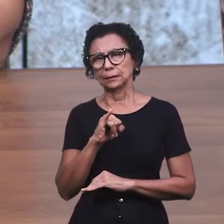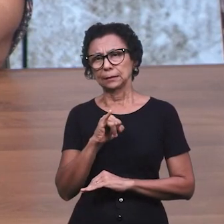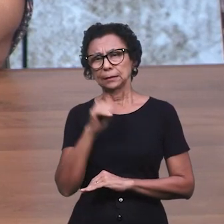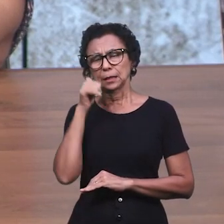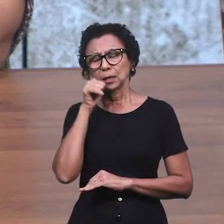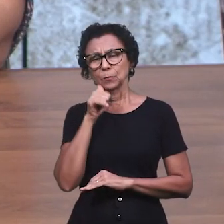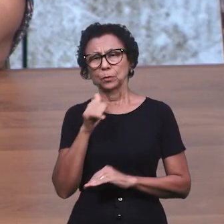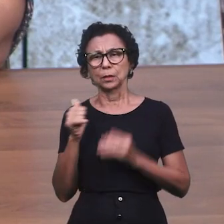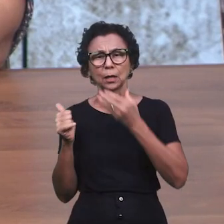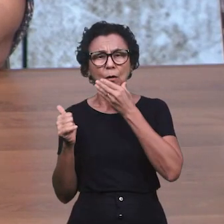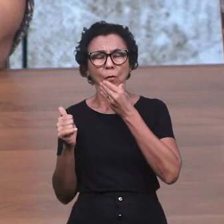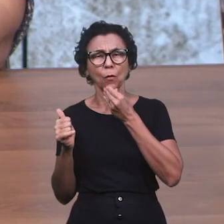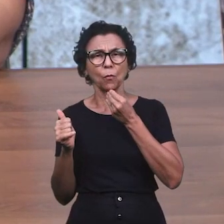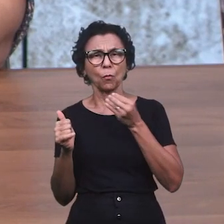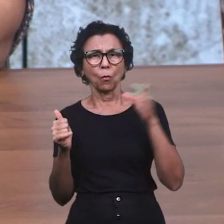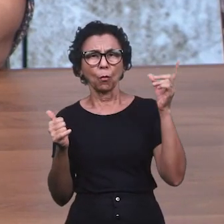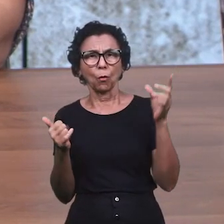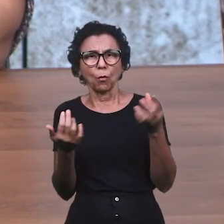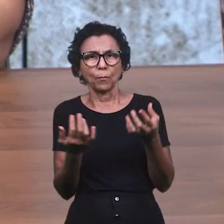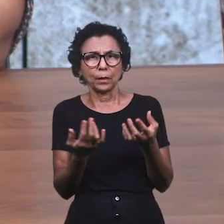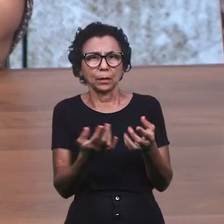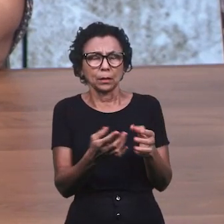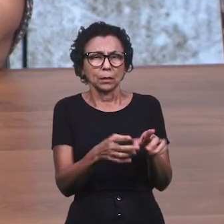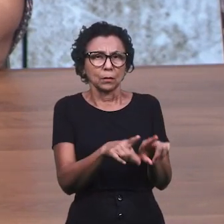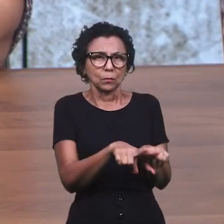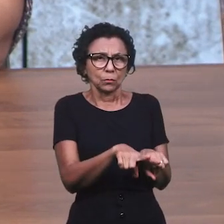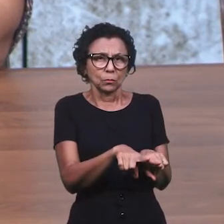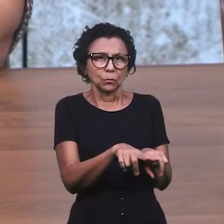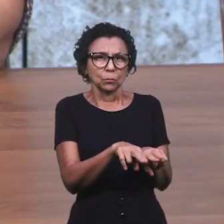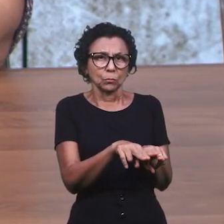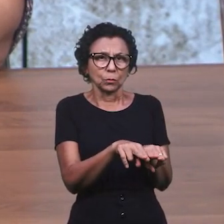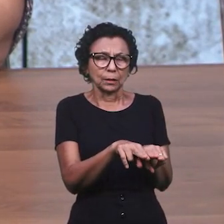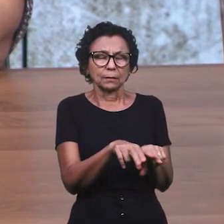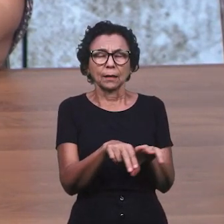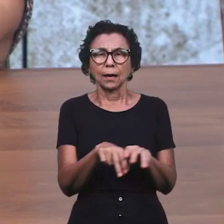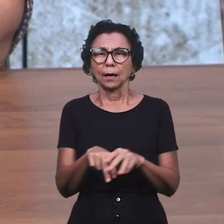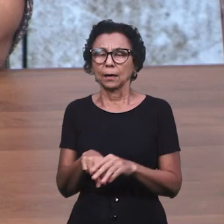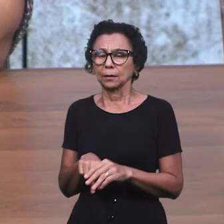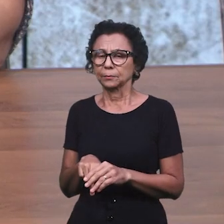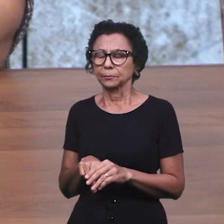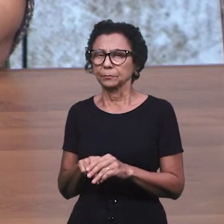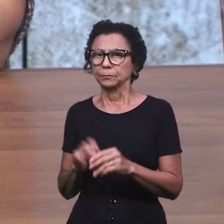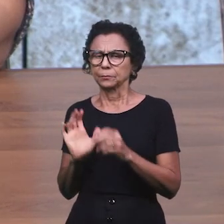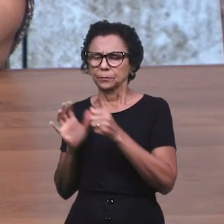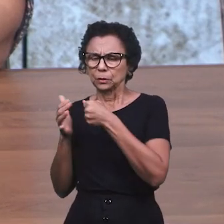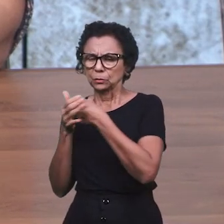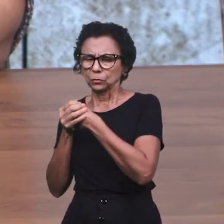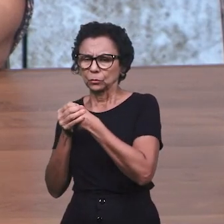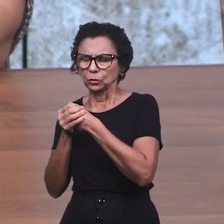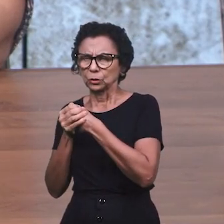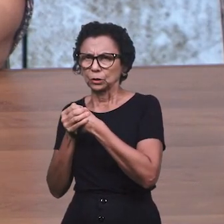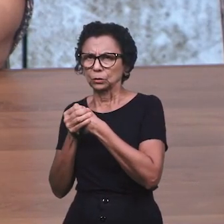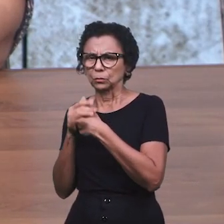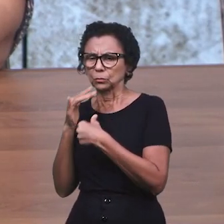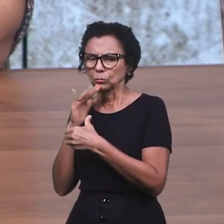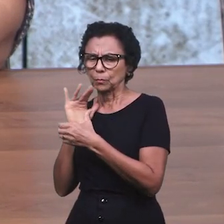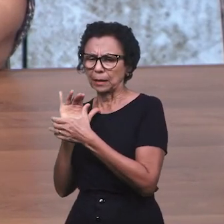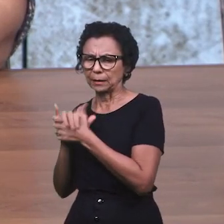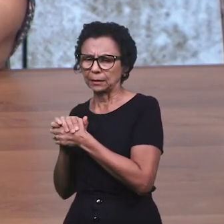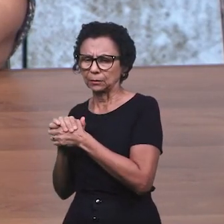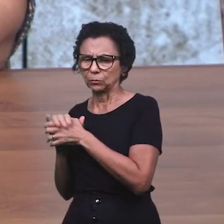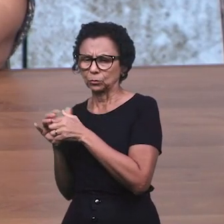com ela e for oculto aos olhos do seu marido, e ela o tiver ocultado, havendo-se